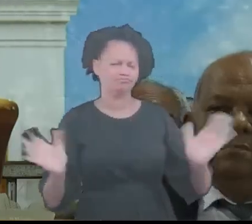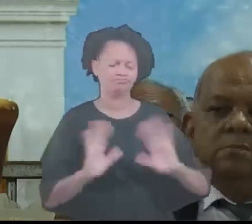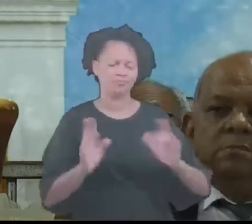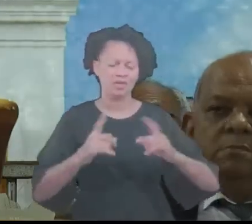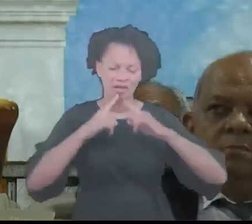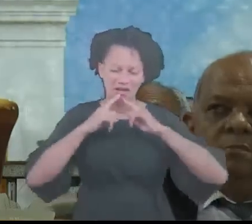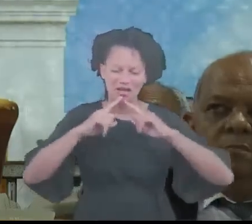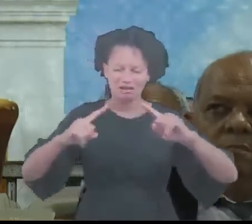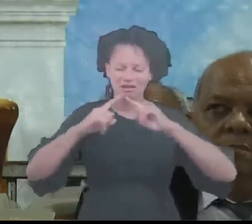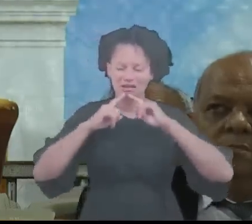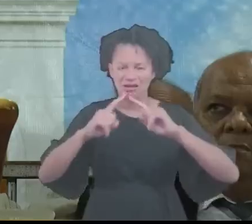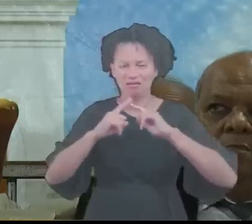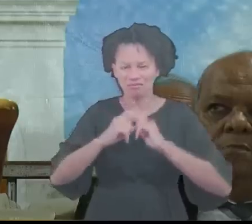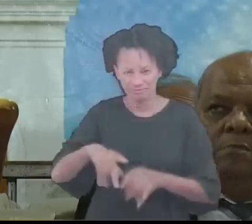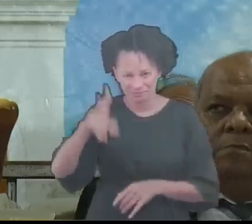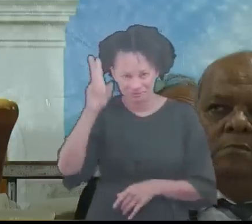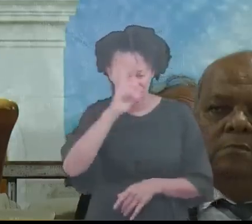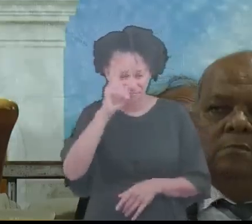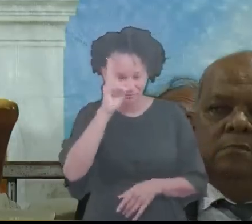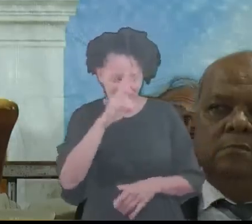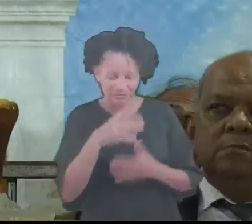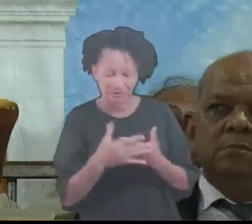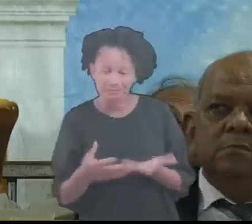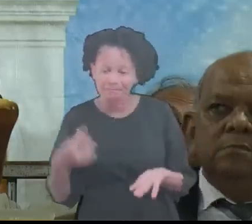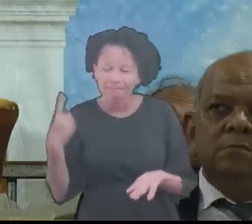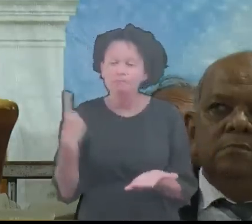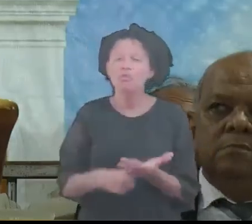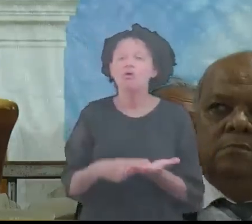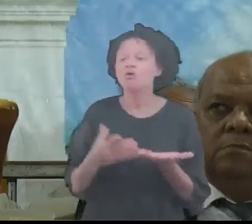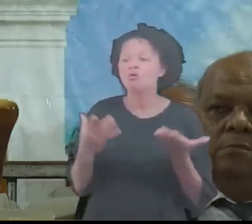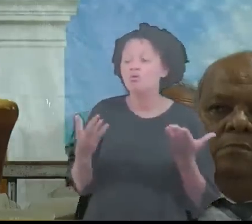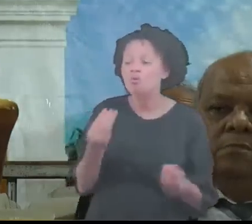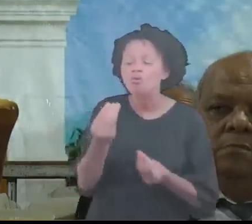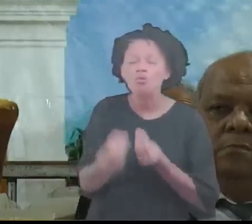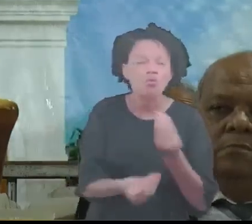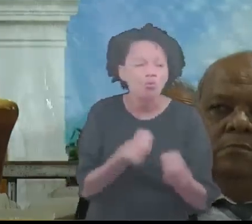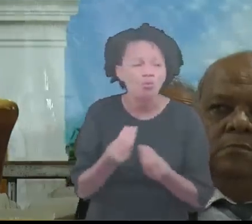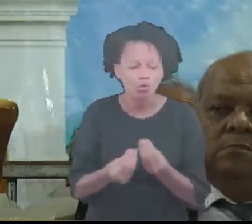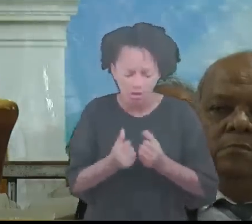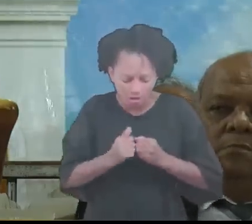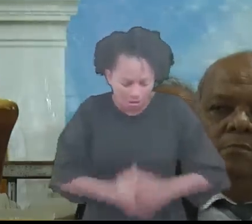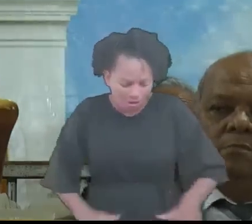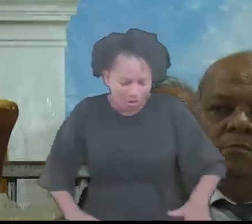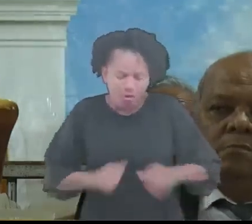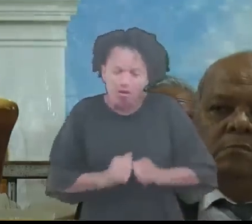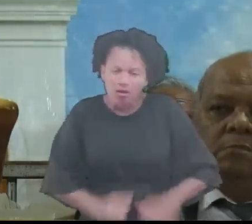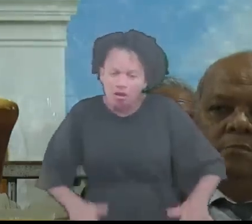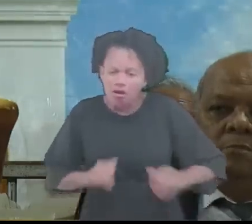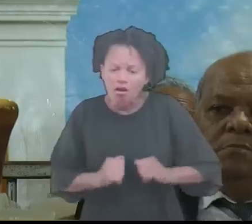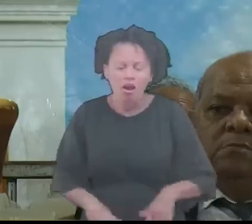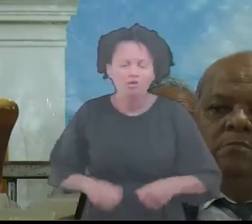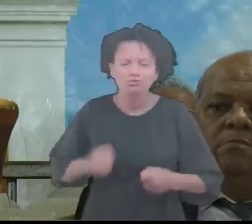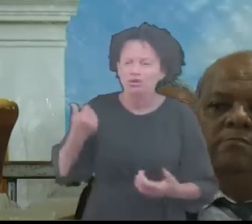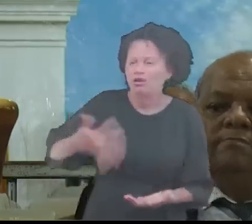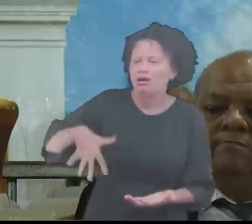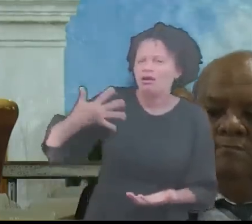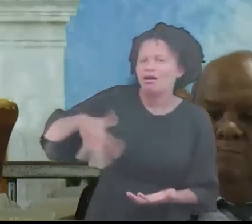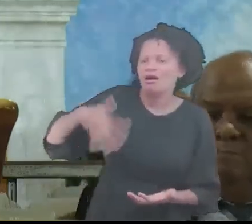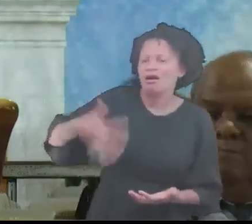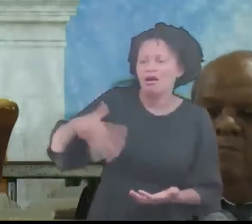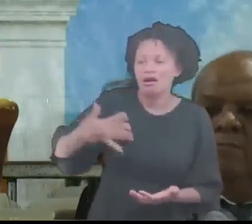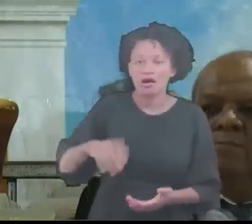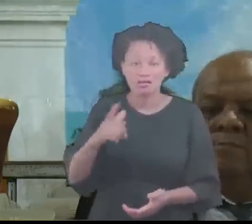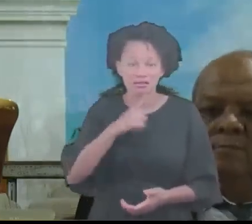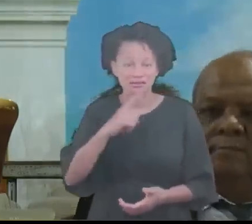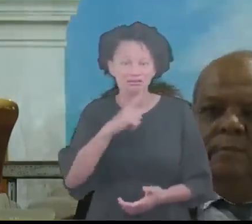critica a mulher. Vocês estão lembrados? Ele disse: e como é que gastou uma fortuna dessa? Era para